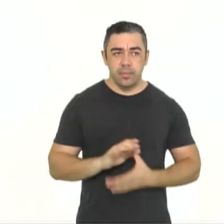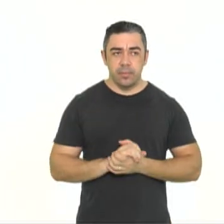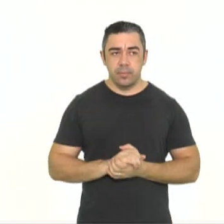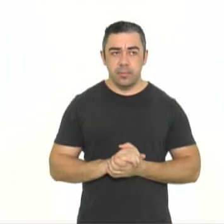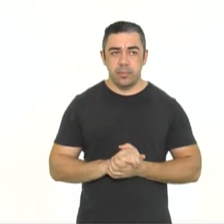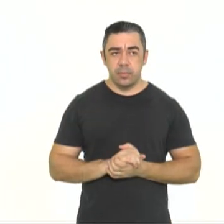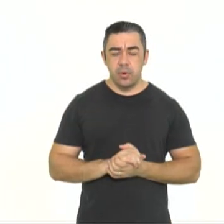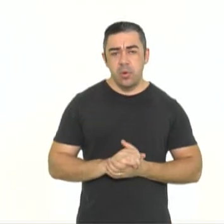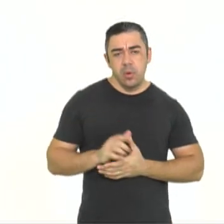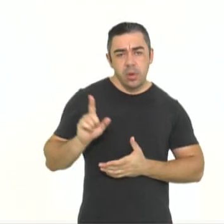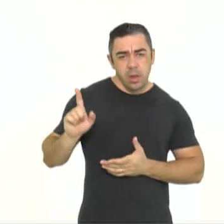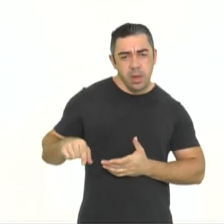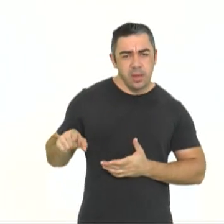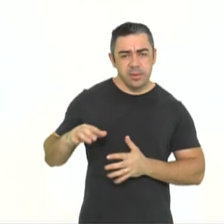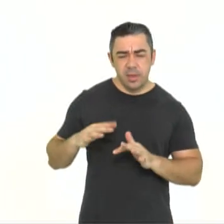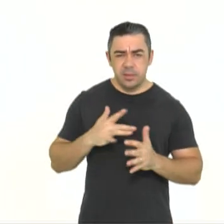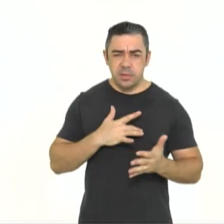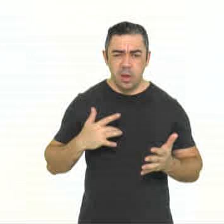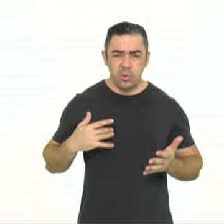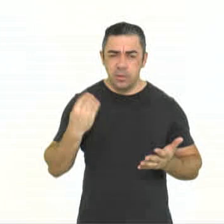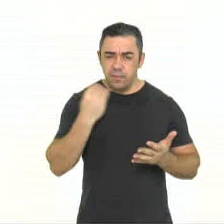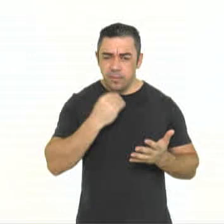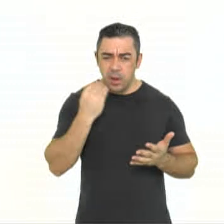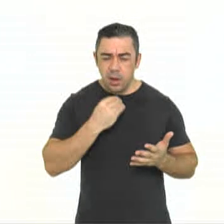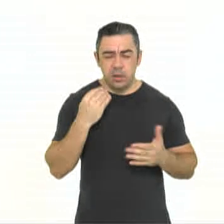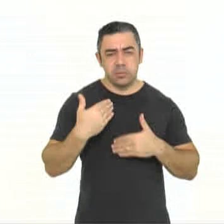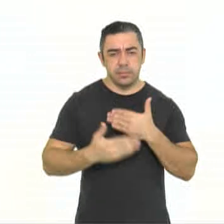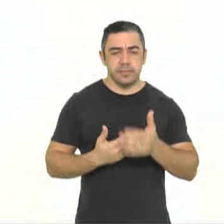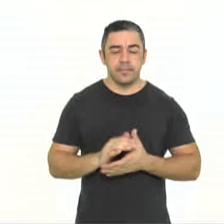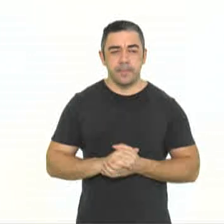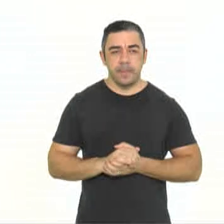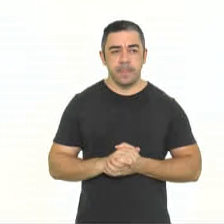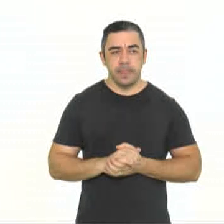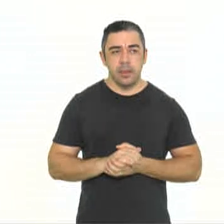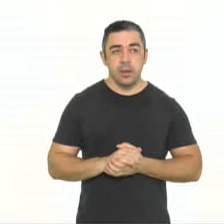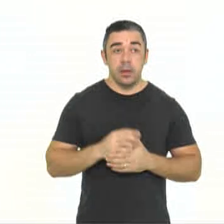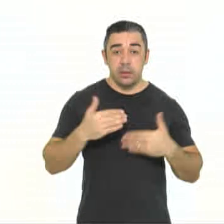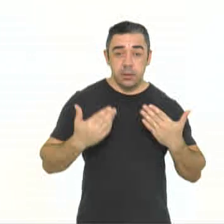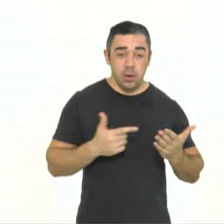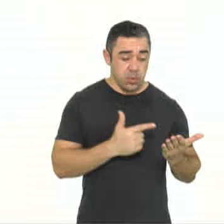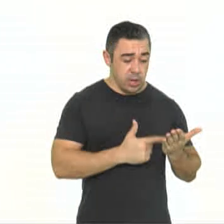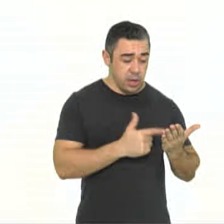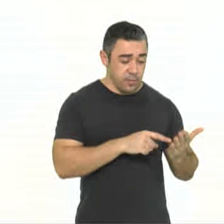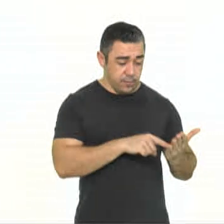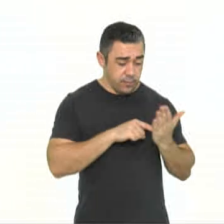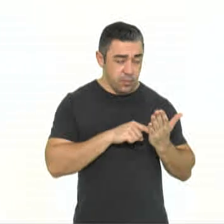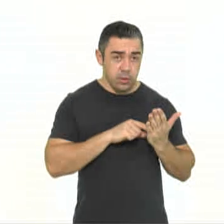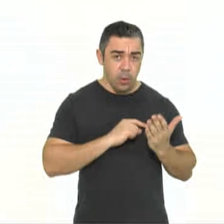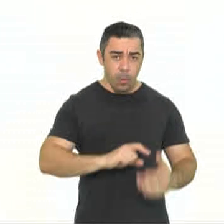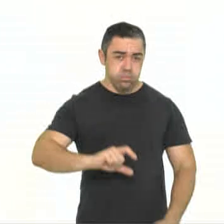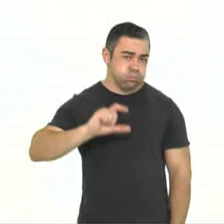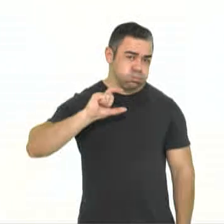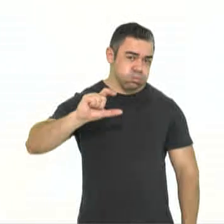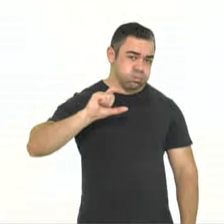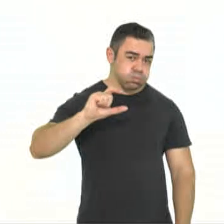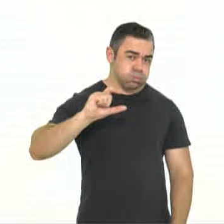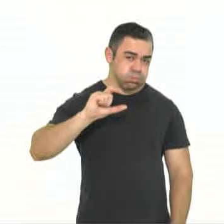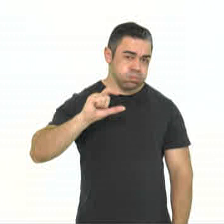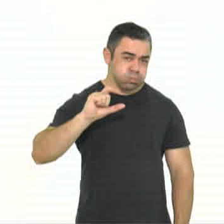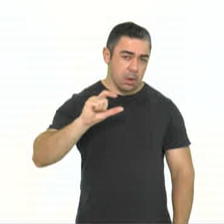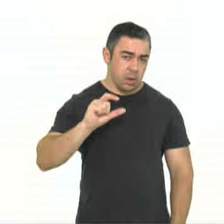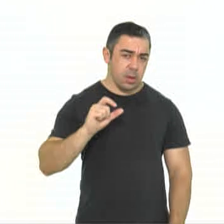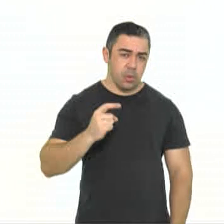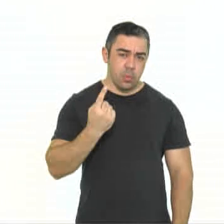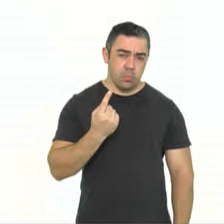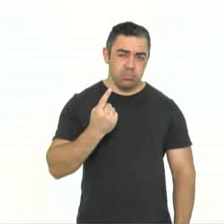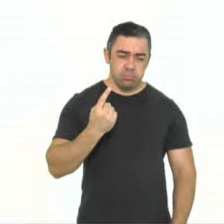de corpo e de saúde frágil e oscilante. Veio o livro. Era um velho calhamaço, um em quarto